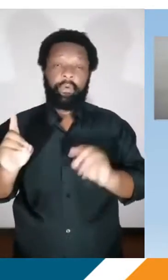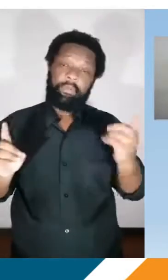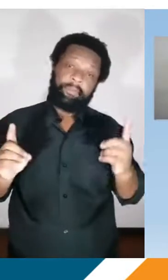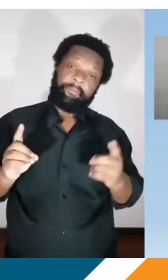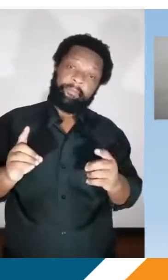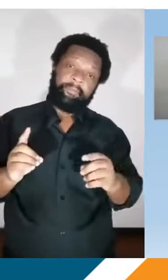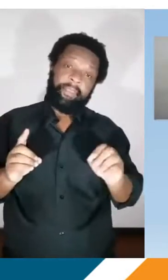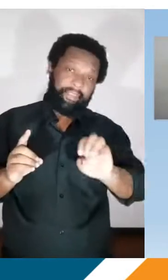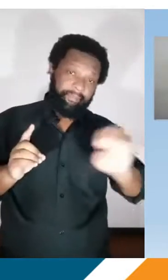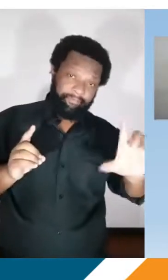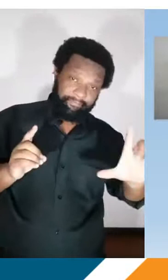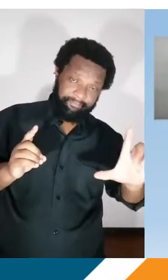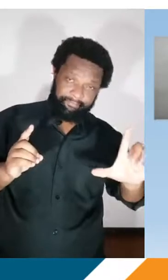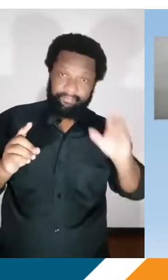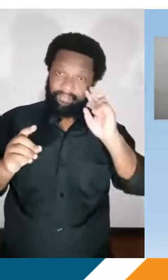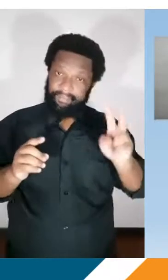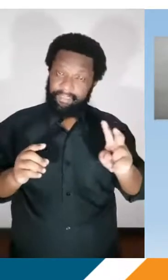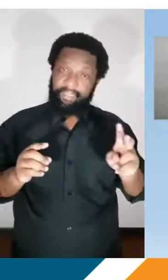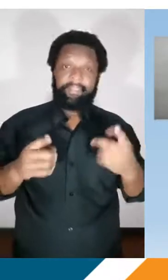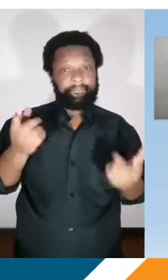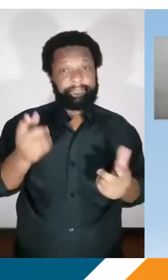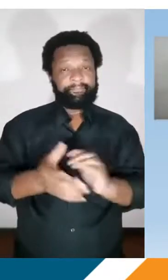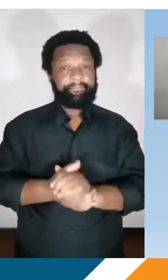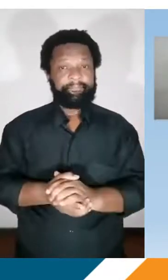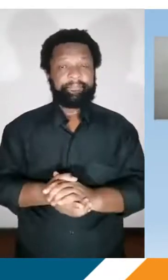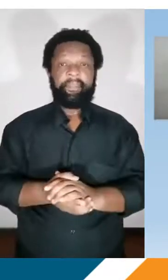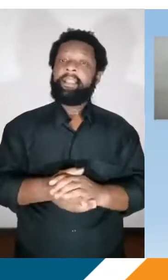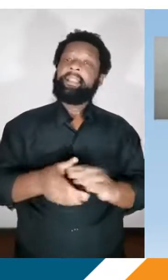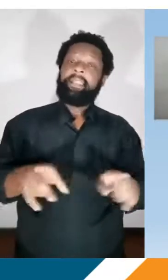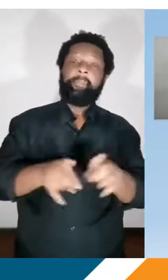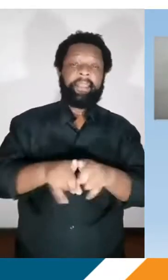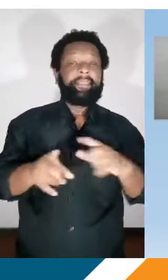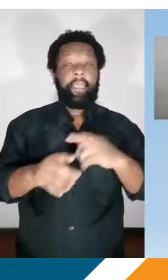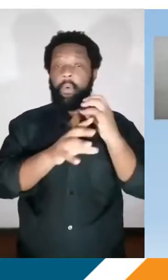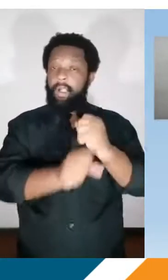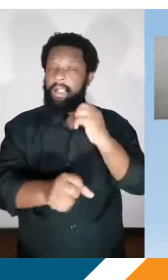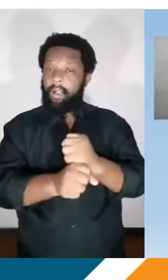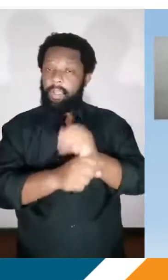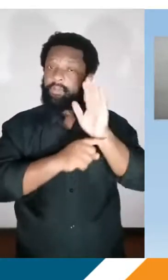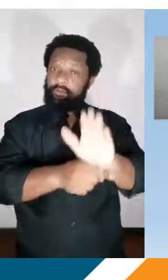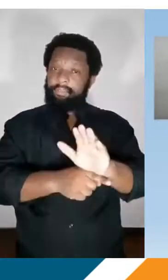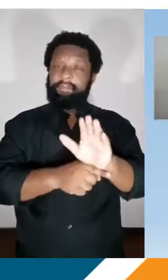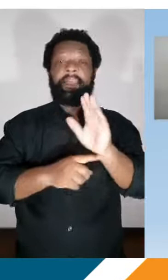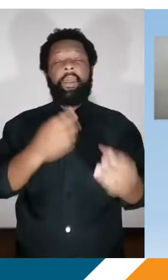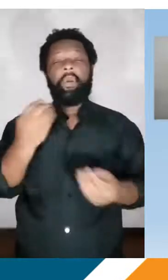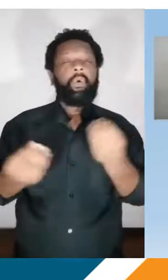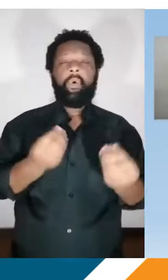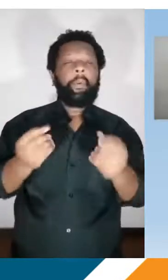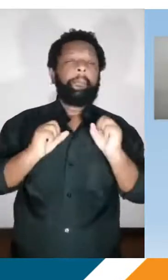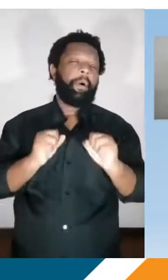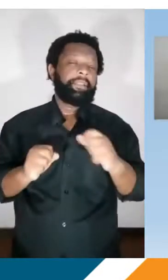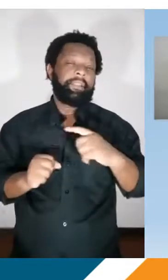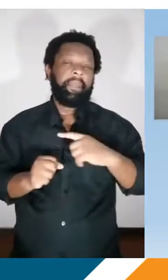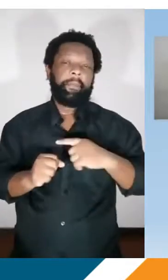lático D e o outro vai ser um ácido lático L. Tá? De destrógeno e levógeno. E aqui tem um cálculo para vocês terem mais ou menos ideia de